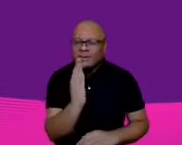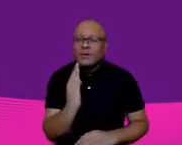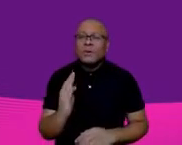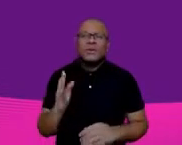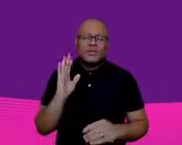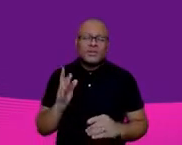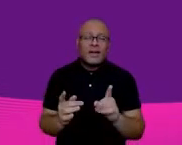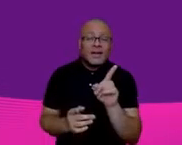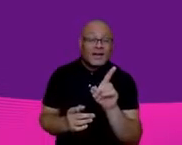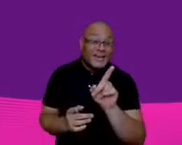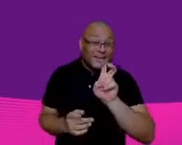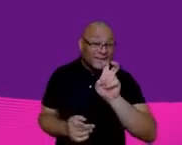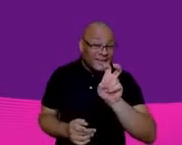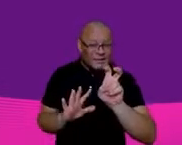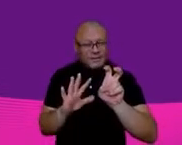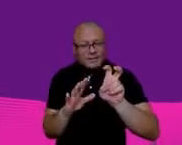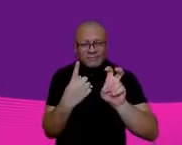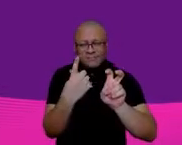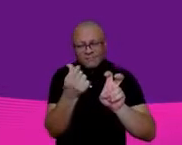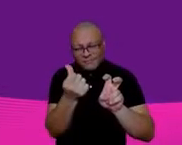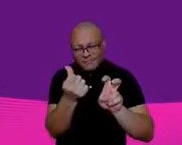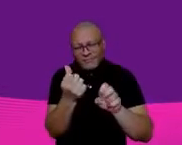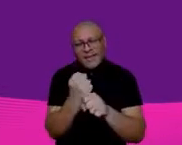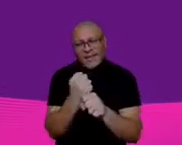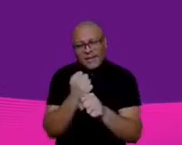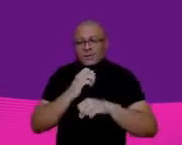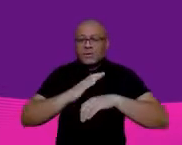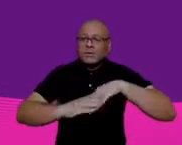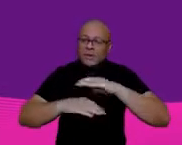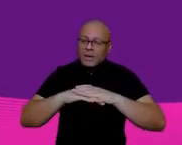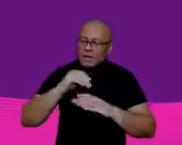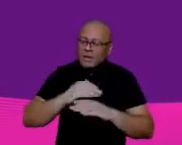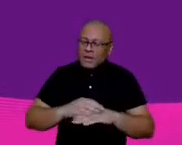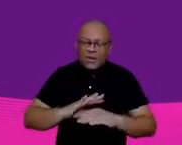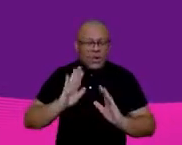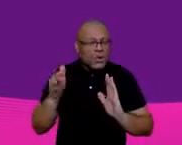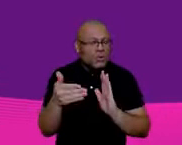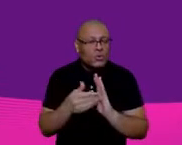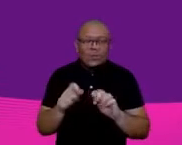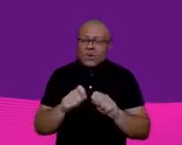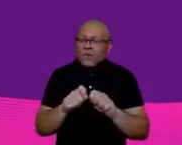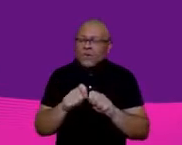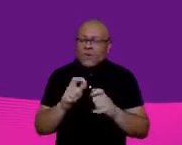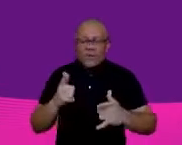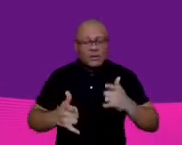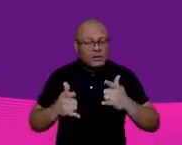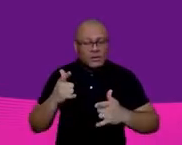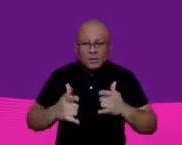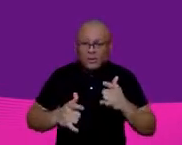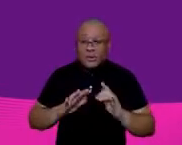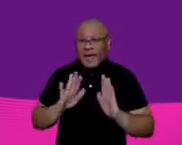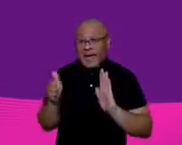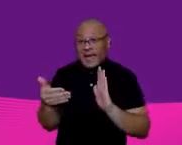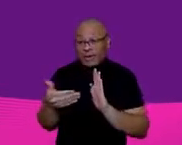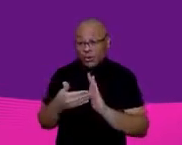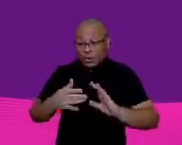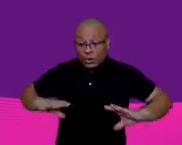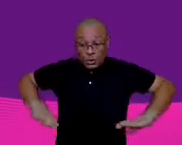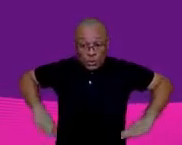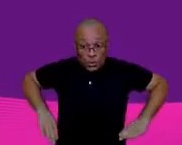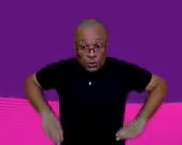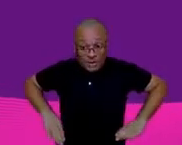prática. Tudo que eu faço é por cirurgia de robótica para prótese total de quadril, de joelho,